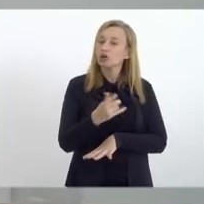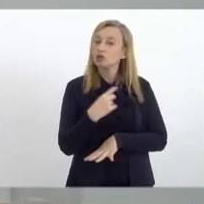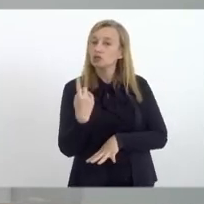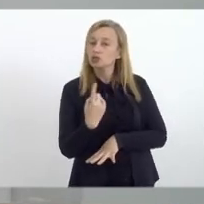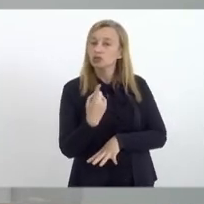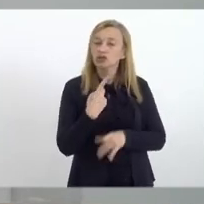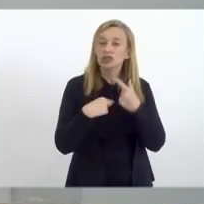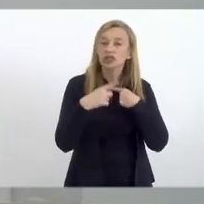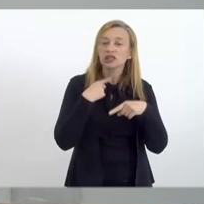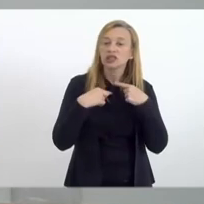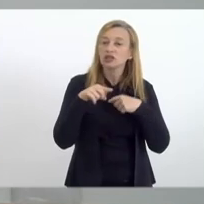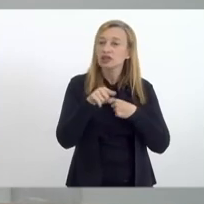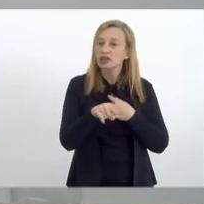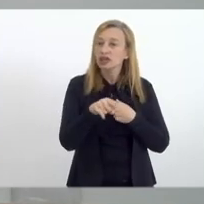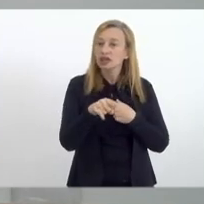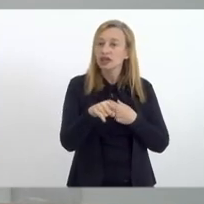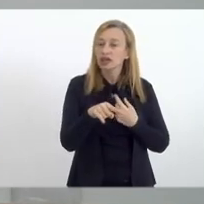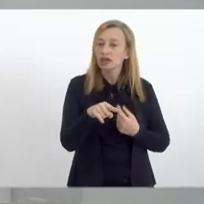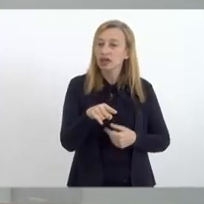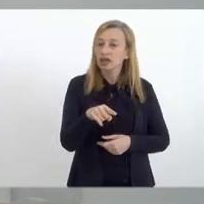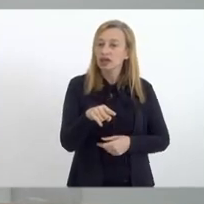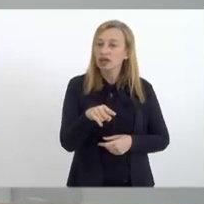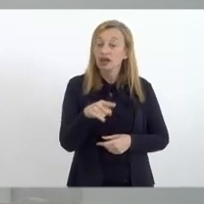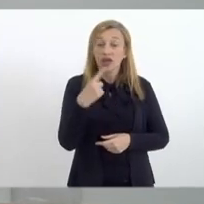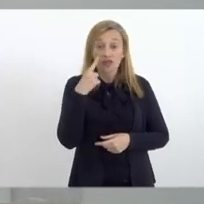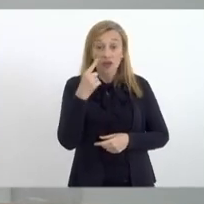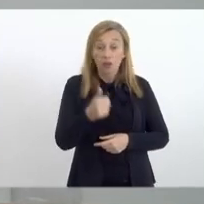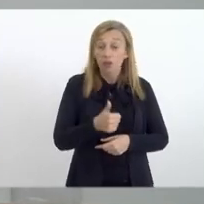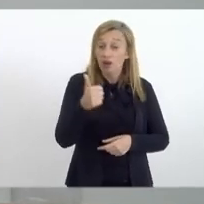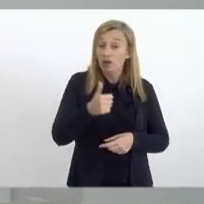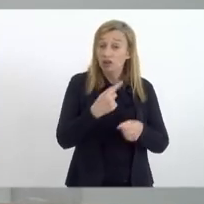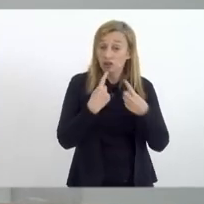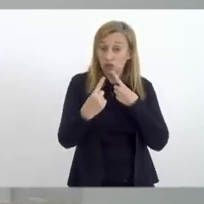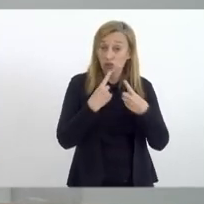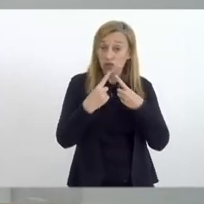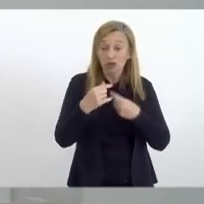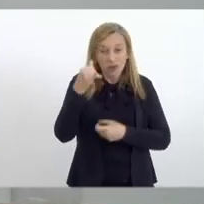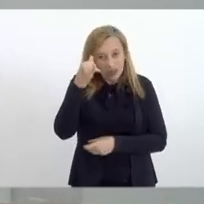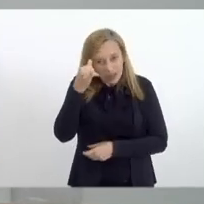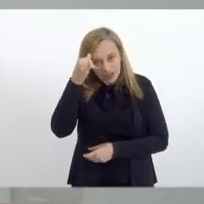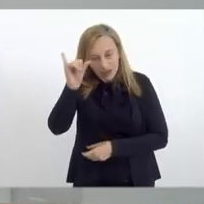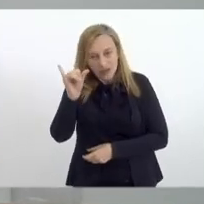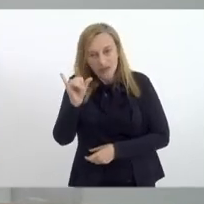intuito aqui é sanear a discussão para evitar